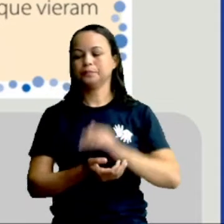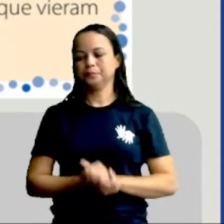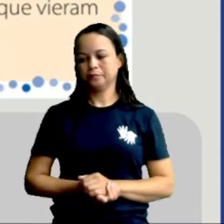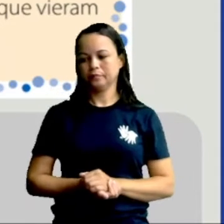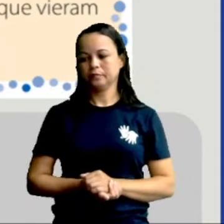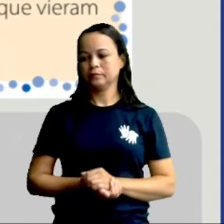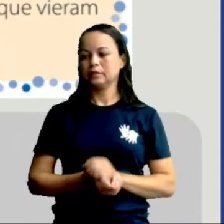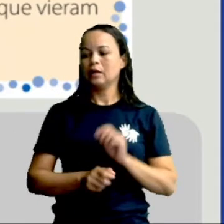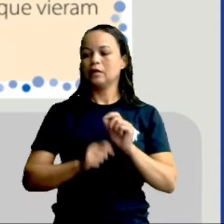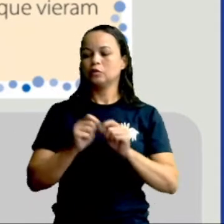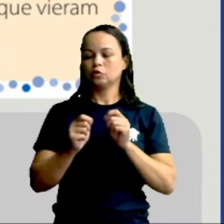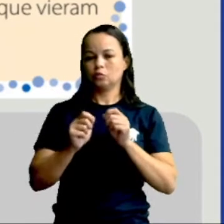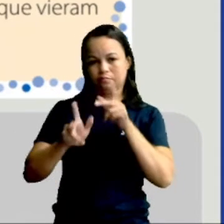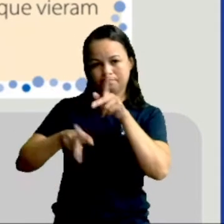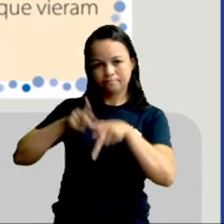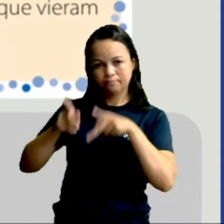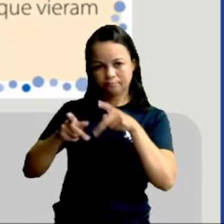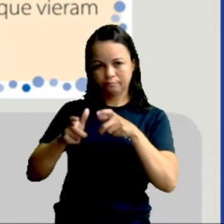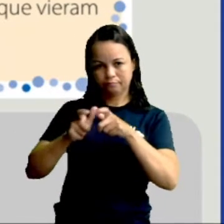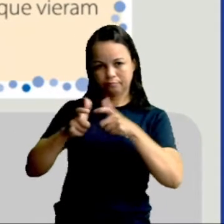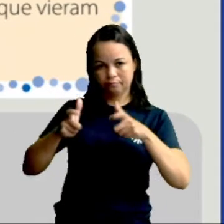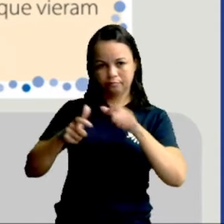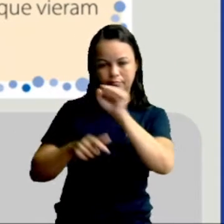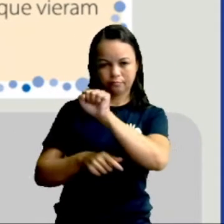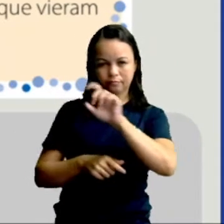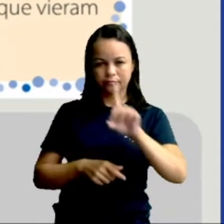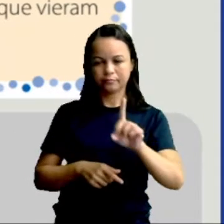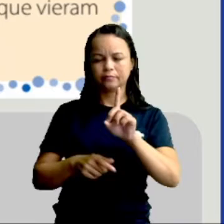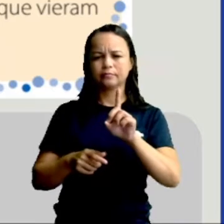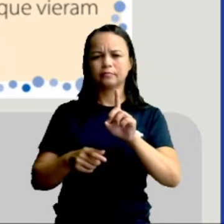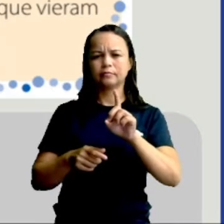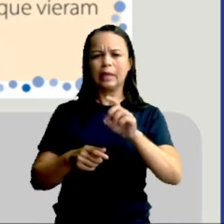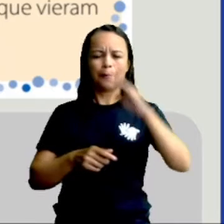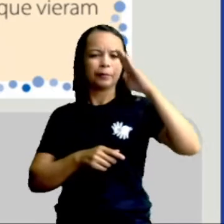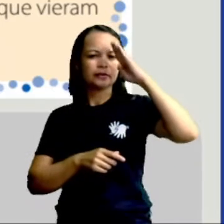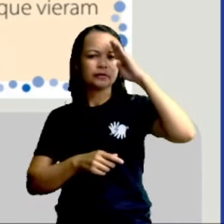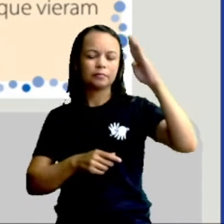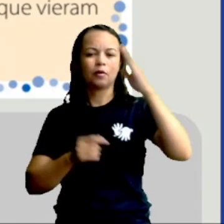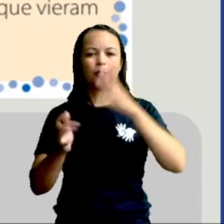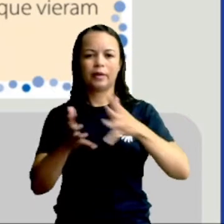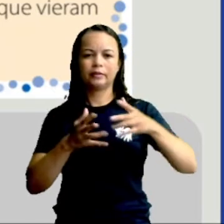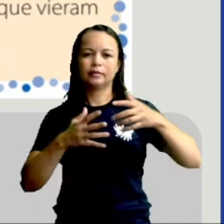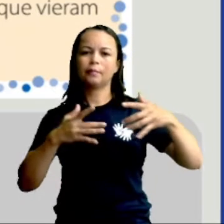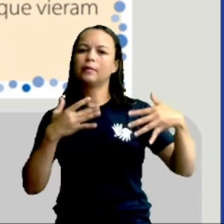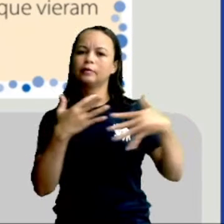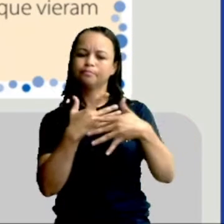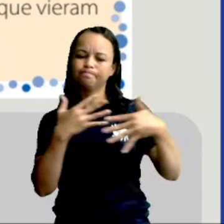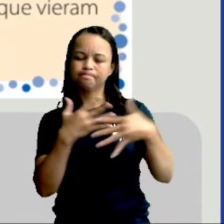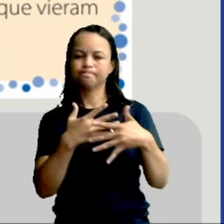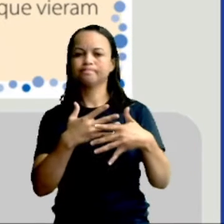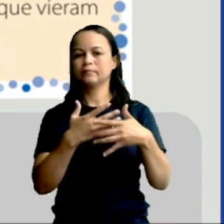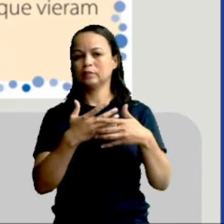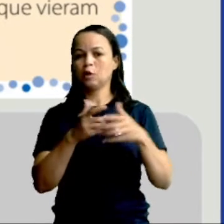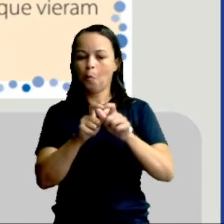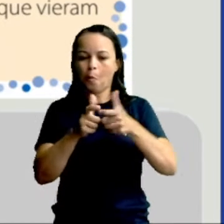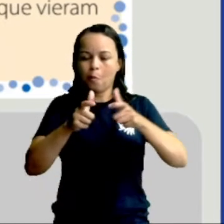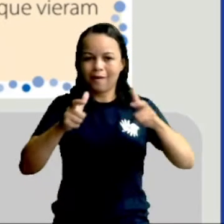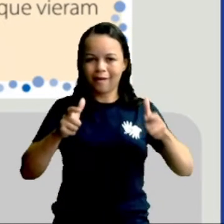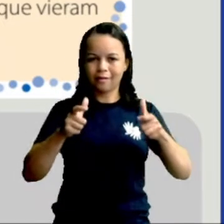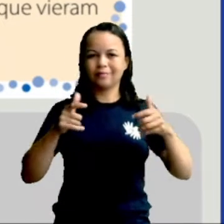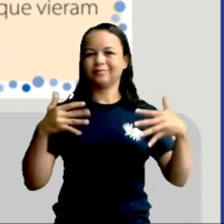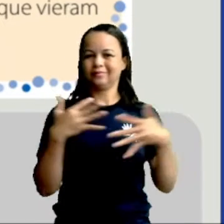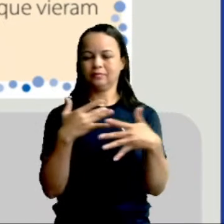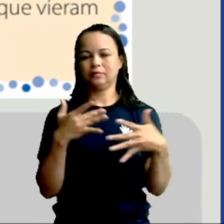a população da região Sudeste, ela mora principalmente nas áreas urbanas e a superpopulação das